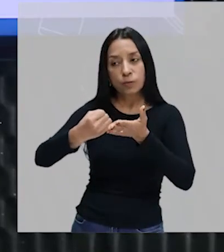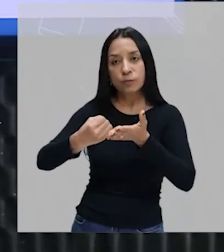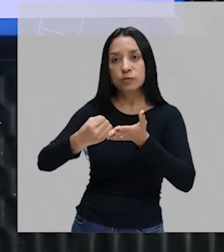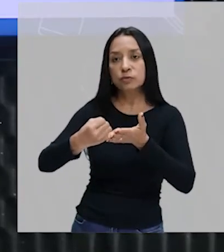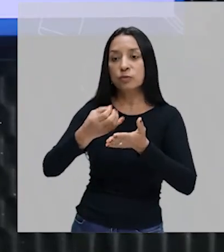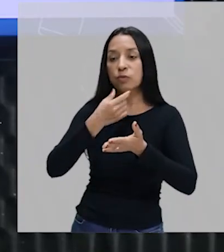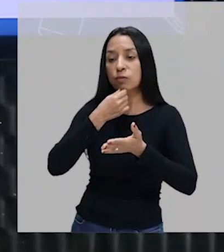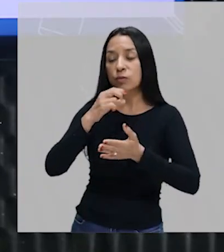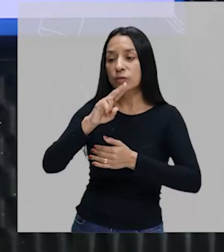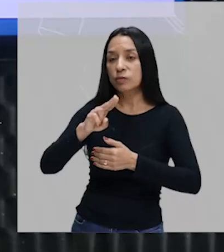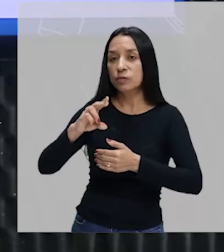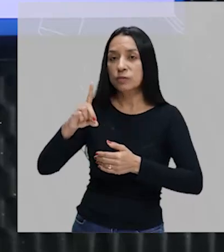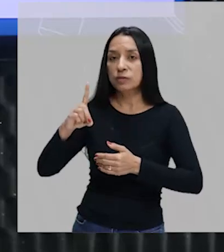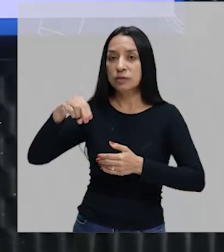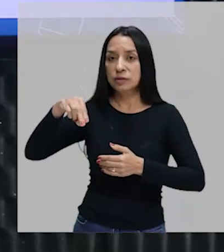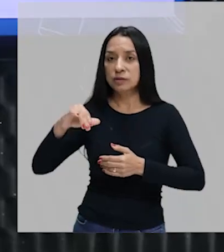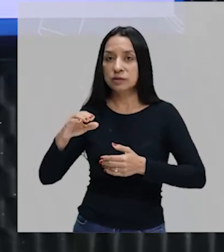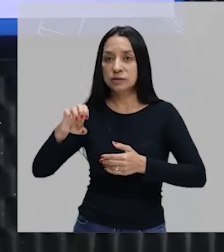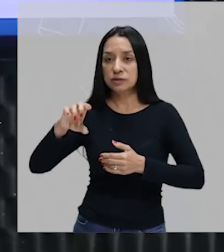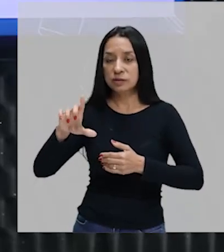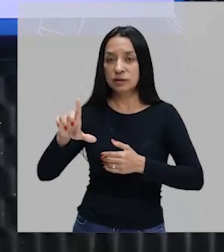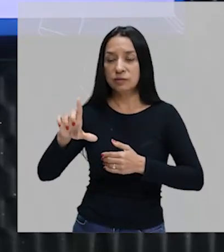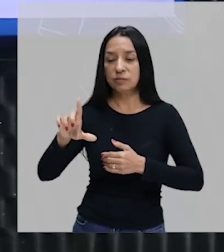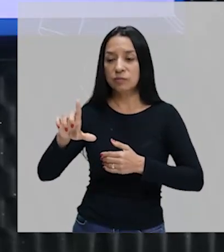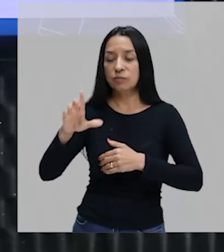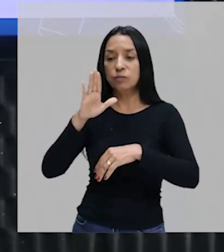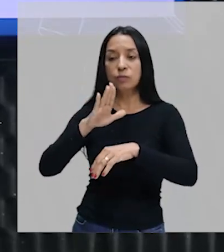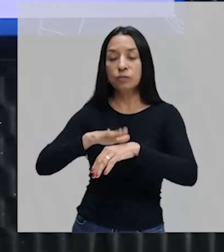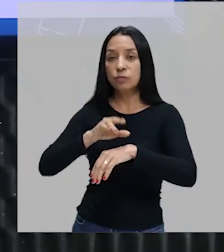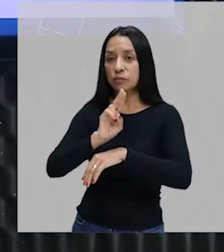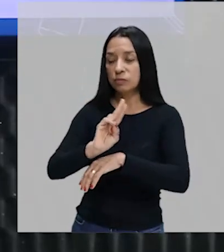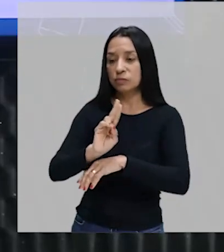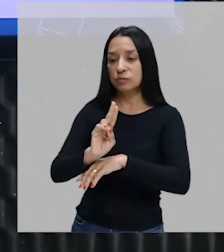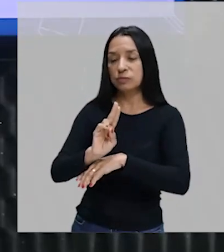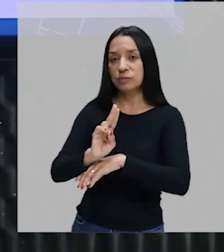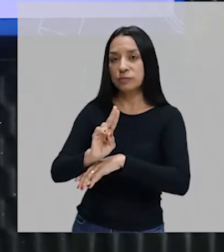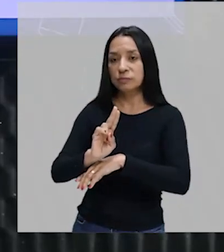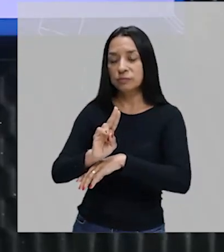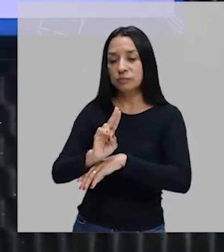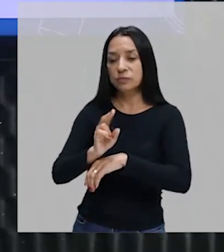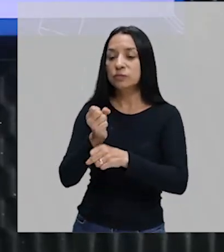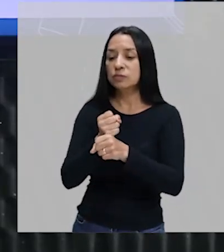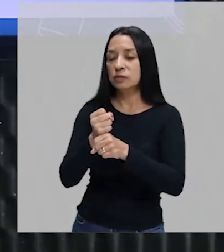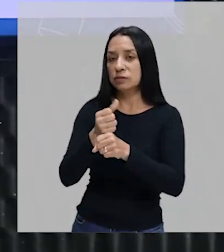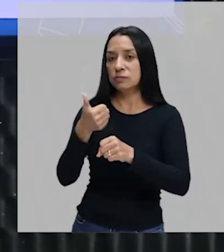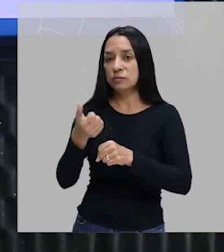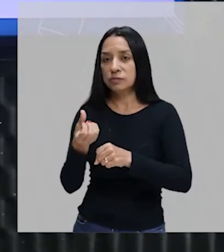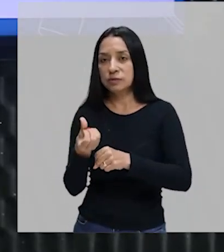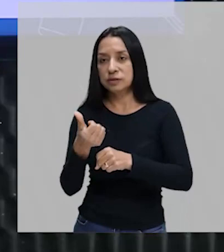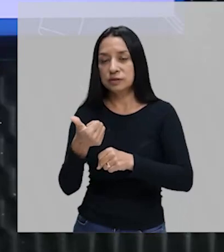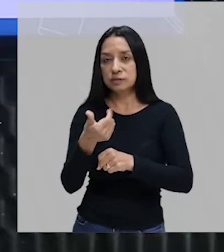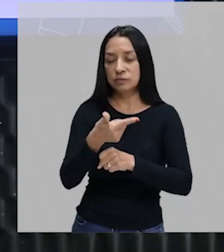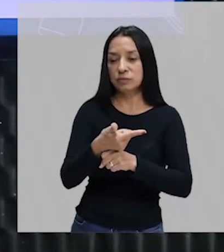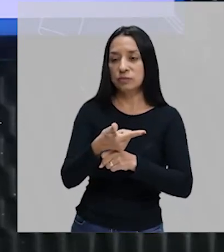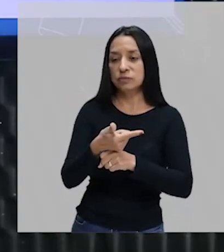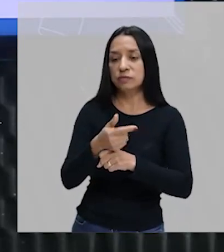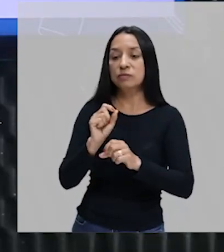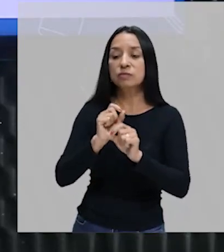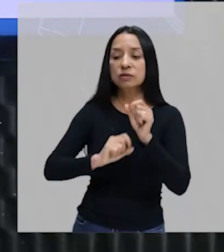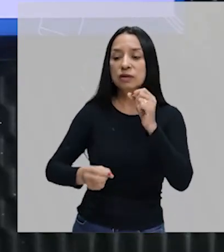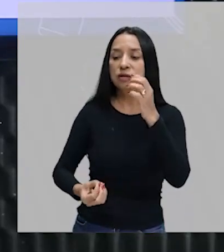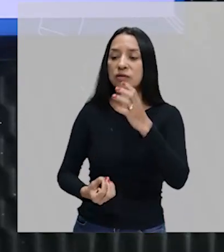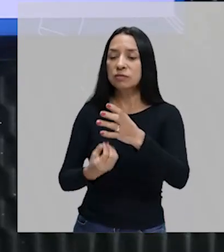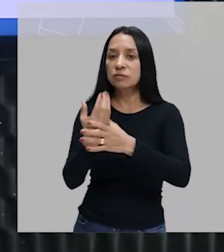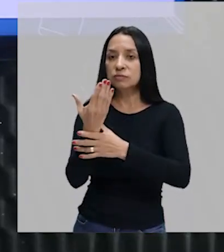em 1612 a 1615, os franceses vão fundamentar a chamada França